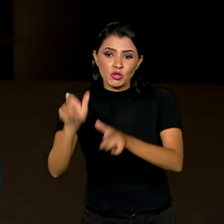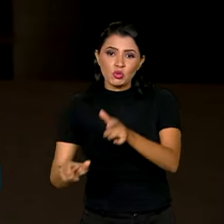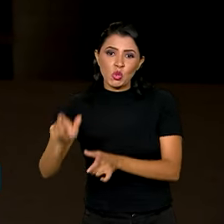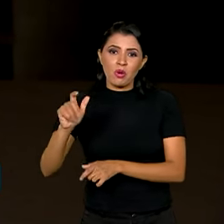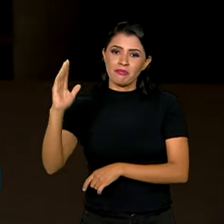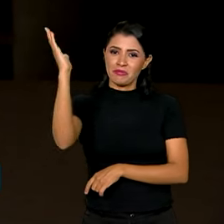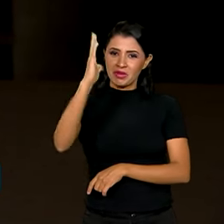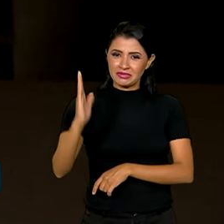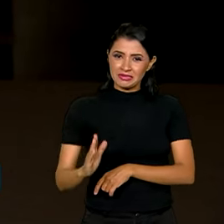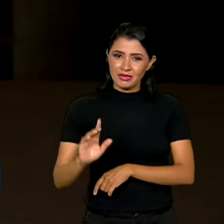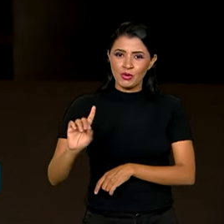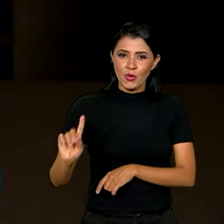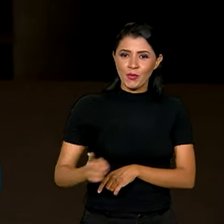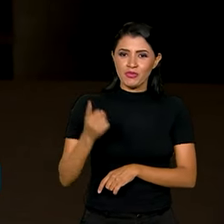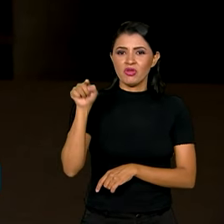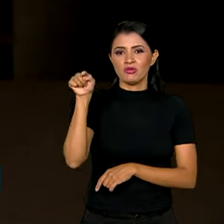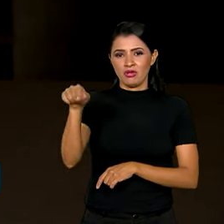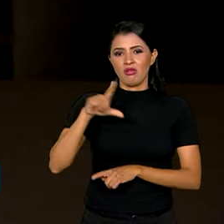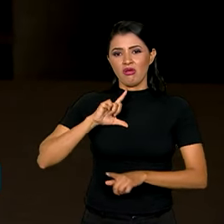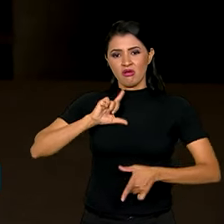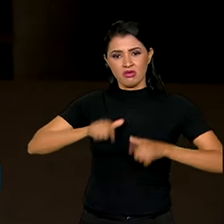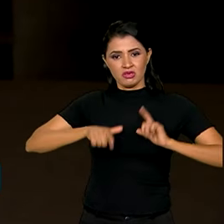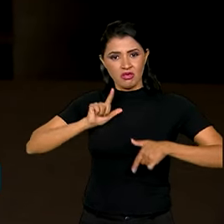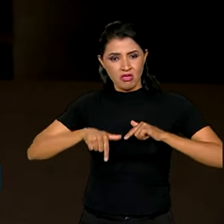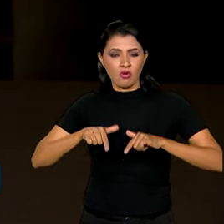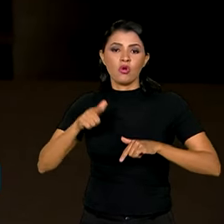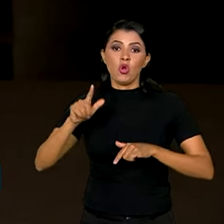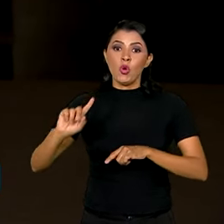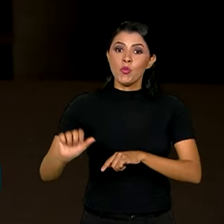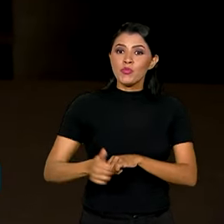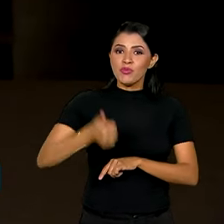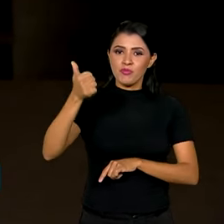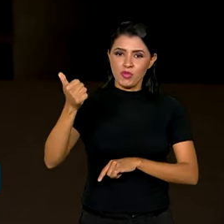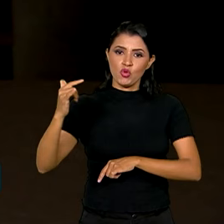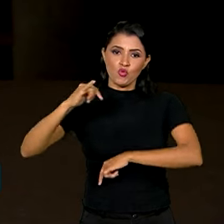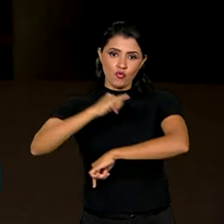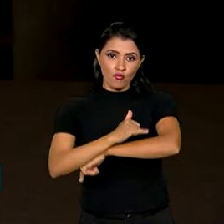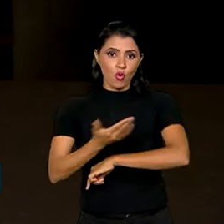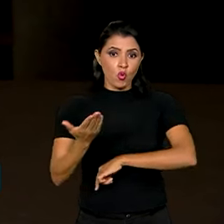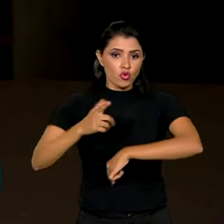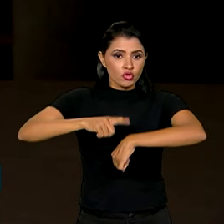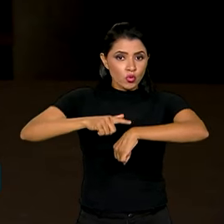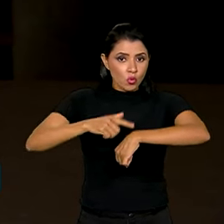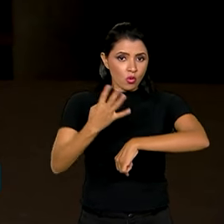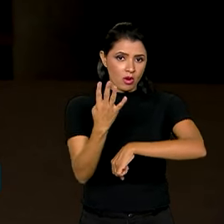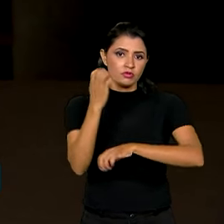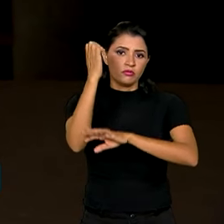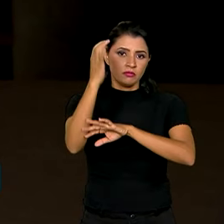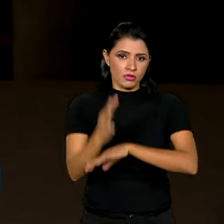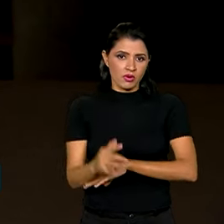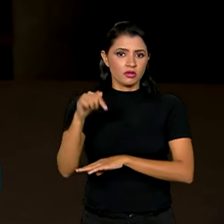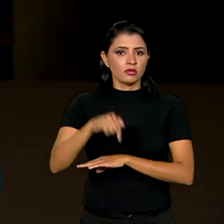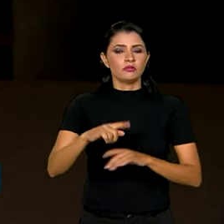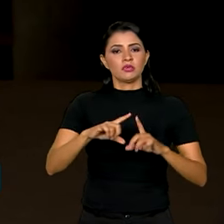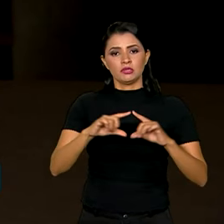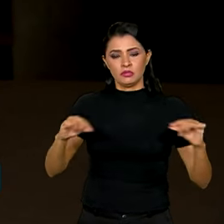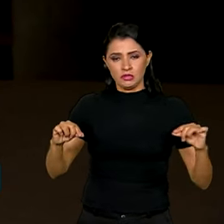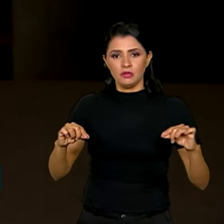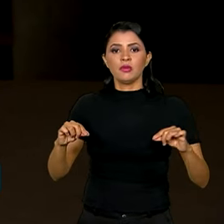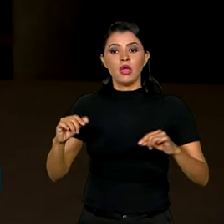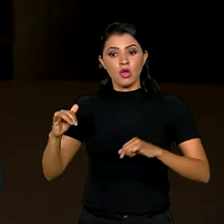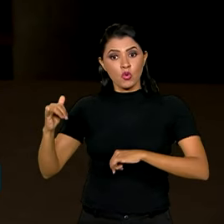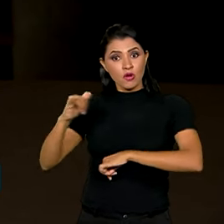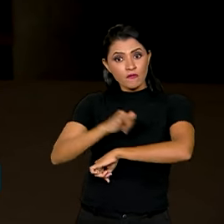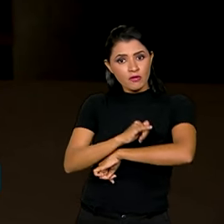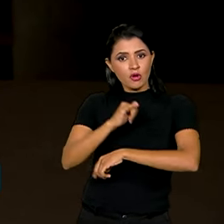os primeiros brasileiros em Israel. O primeiro voo pousou hoje, às 4 horas da manhã, aqui em Brasília. O avião,